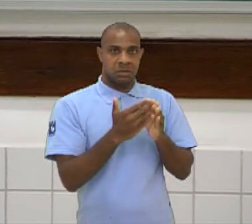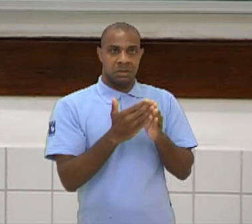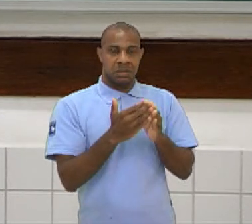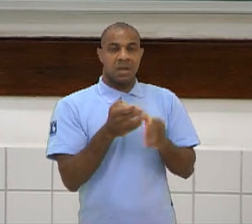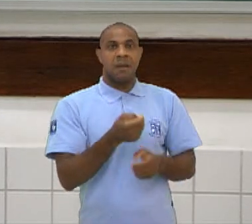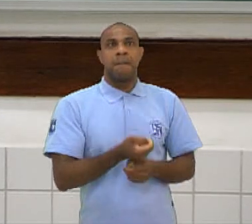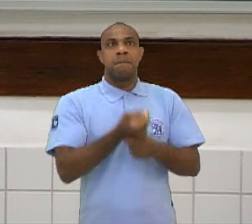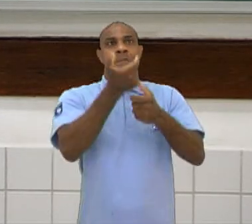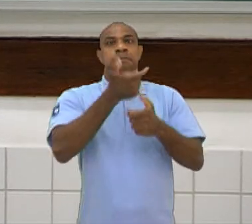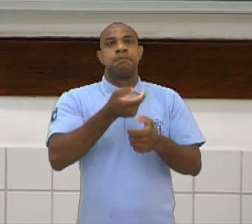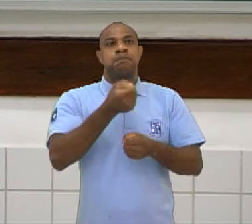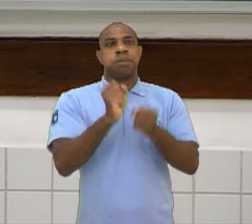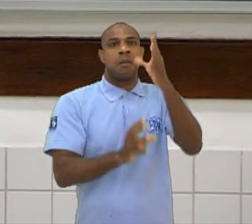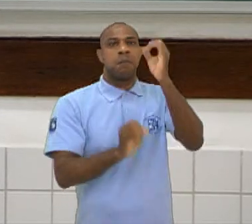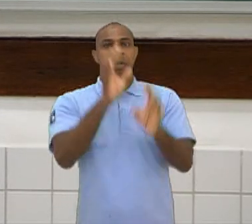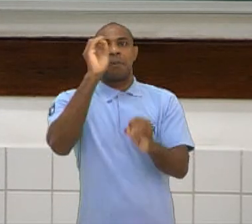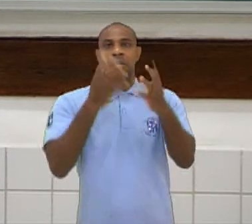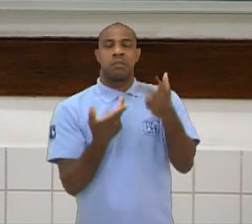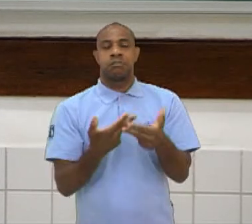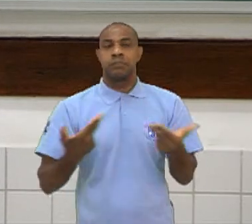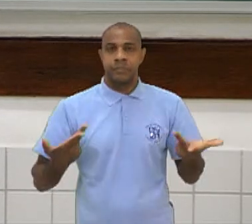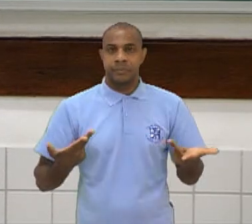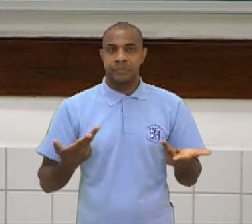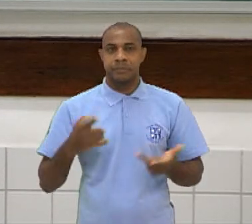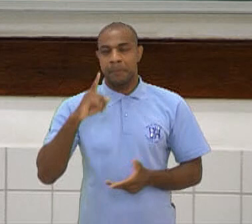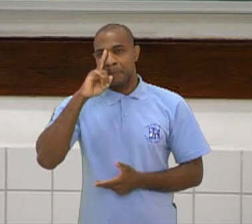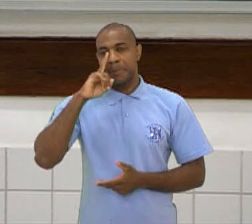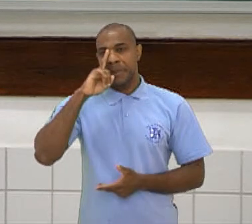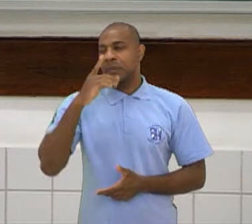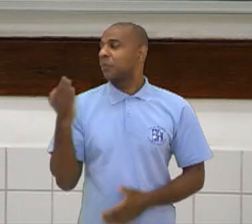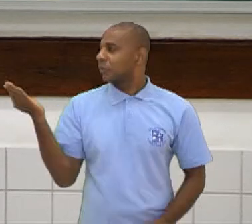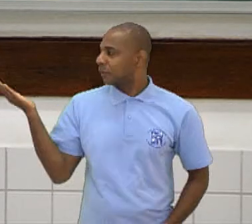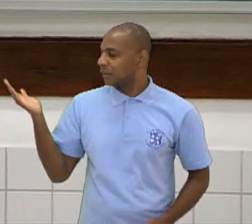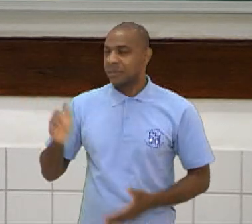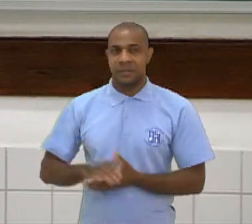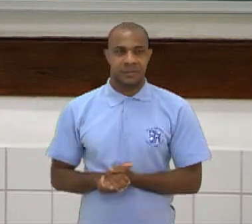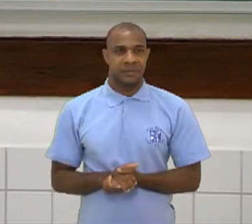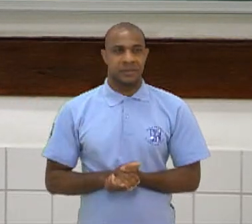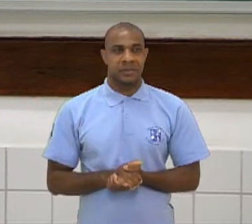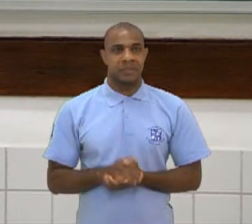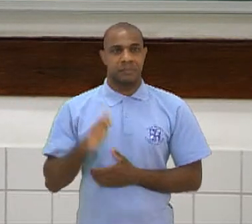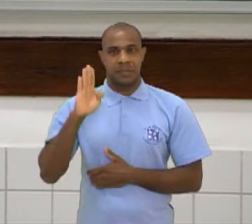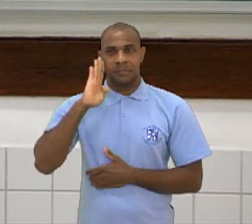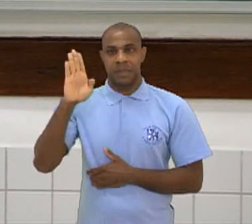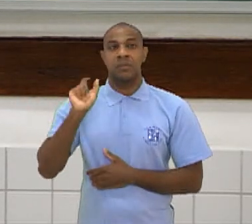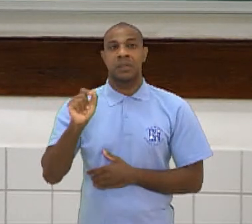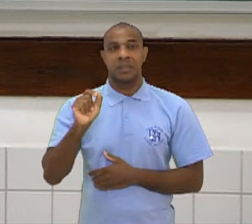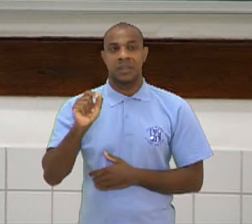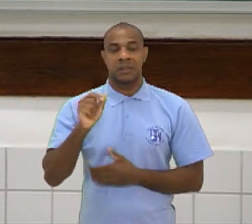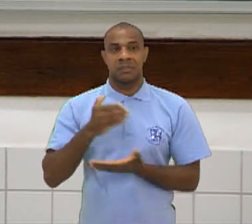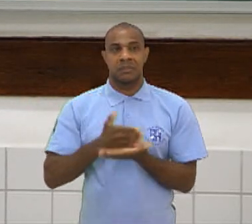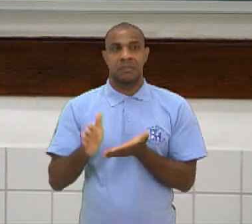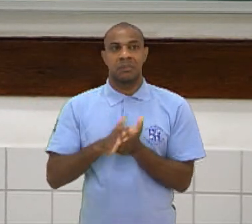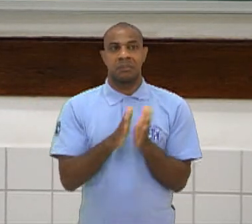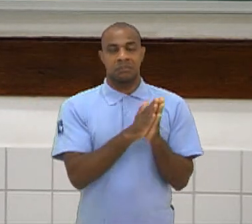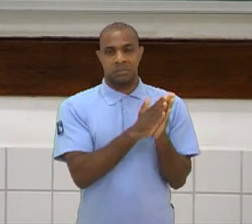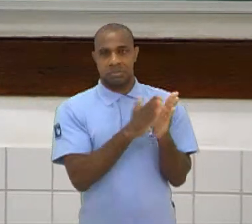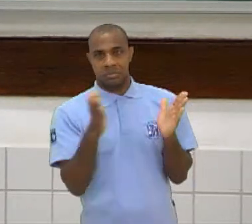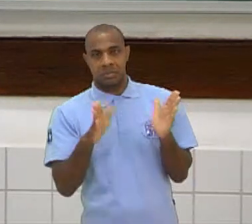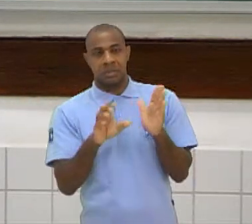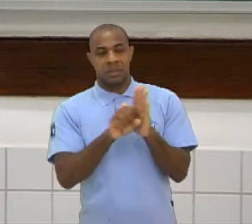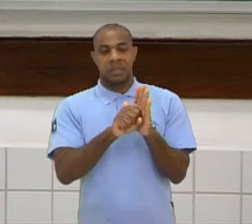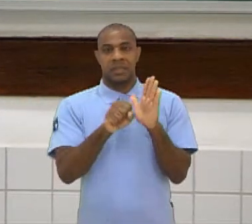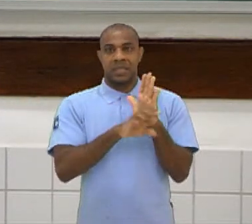Então, ó, foi ignorada a carta, um monte de coisa aconteceu. E outra, gente, né? O principal, acho que, dessa reportagem é o começo ali, ó. Ao longo do século XX,